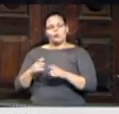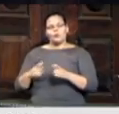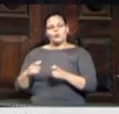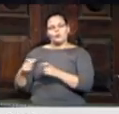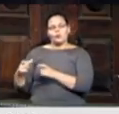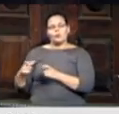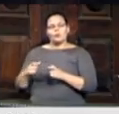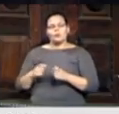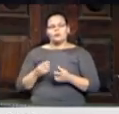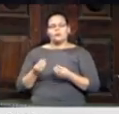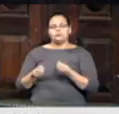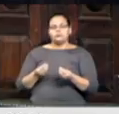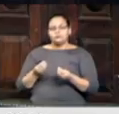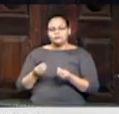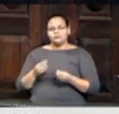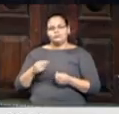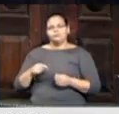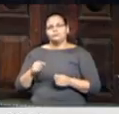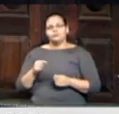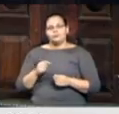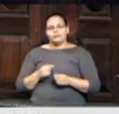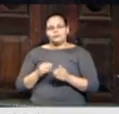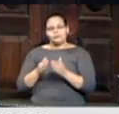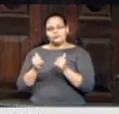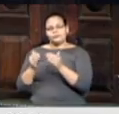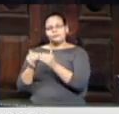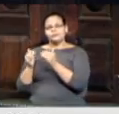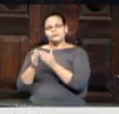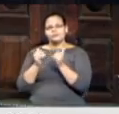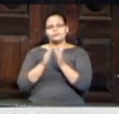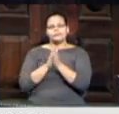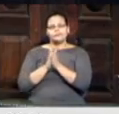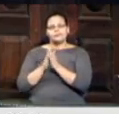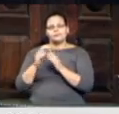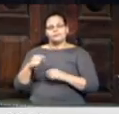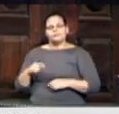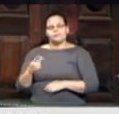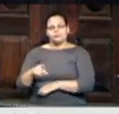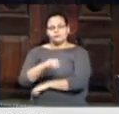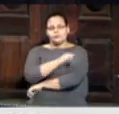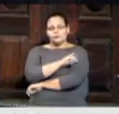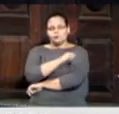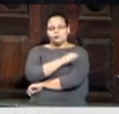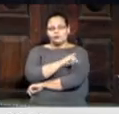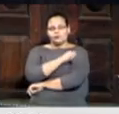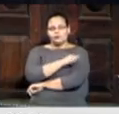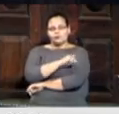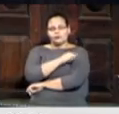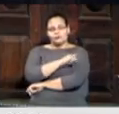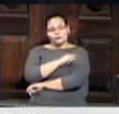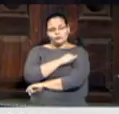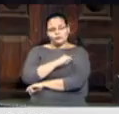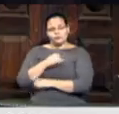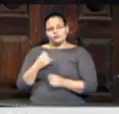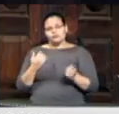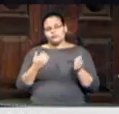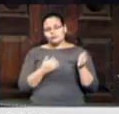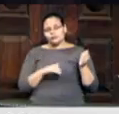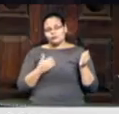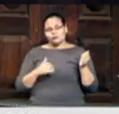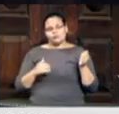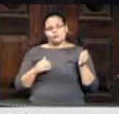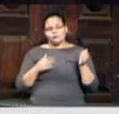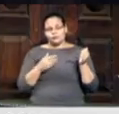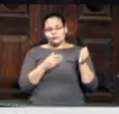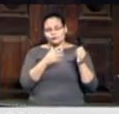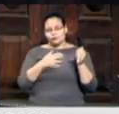que alvo esconso cravará a seta? Rio em que mar derramará as águas? Ela